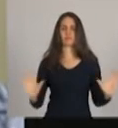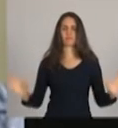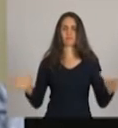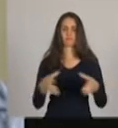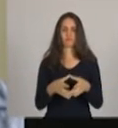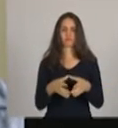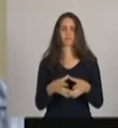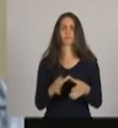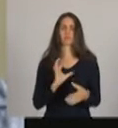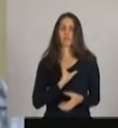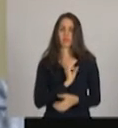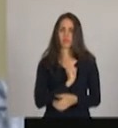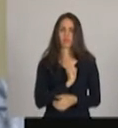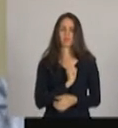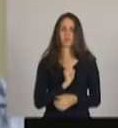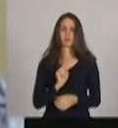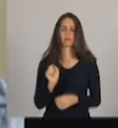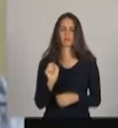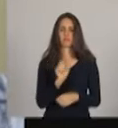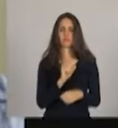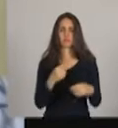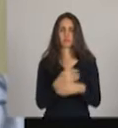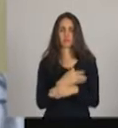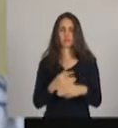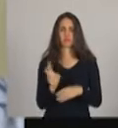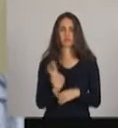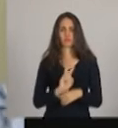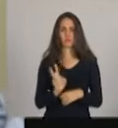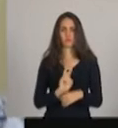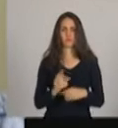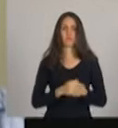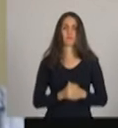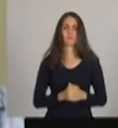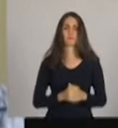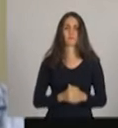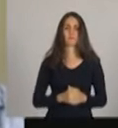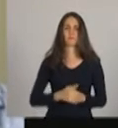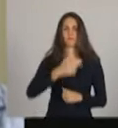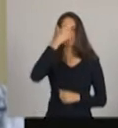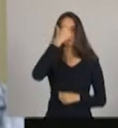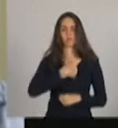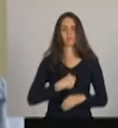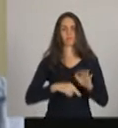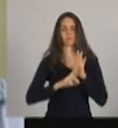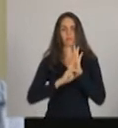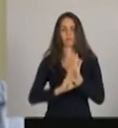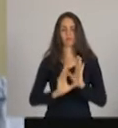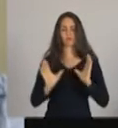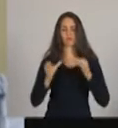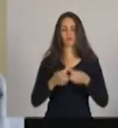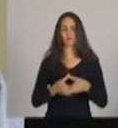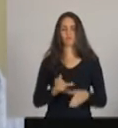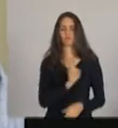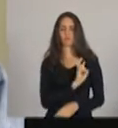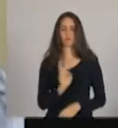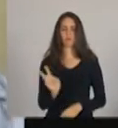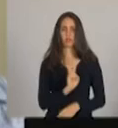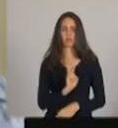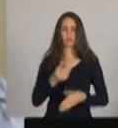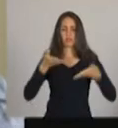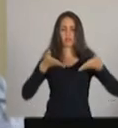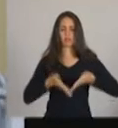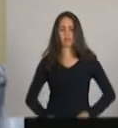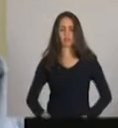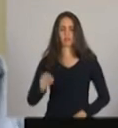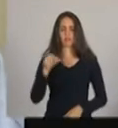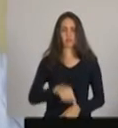ali, que ama realmente a cidade de Vila Velha. Então, em nome dos vilavelenses de coração, dos